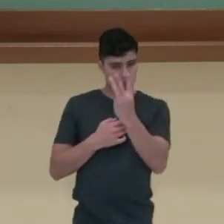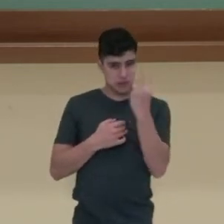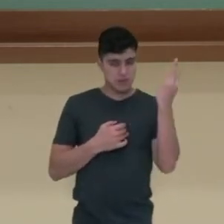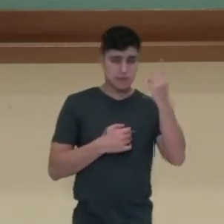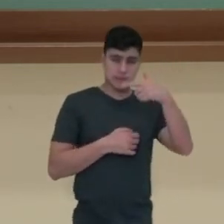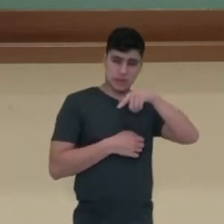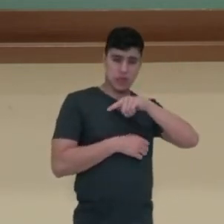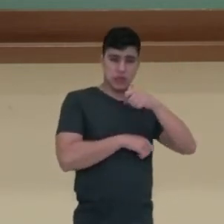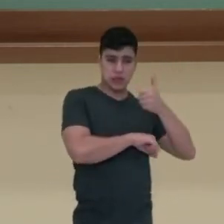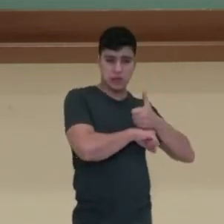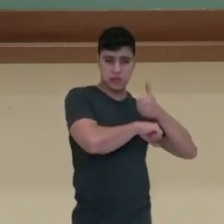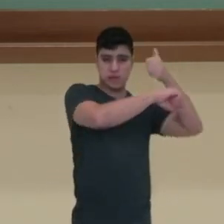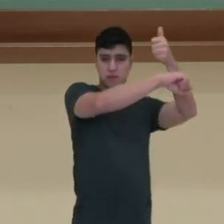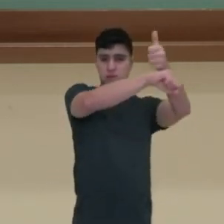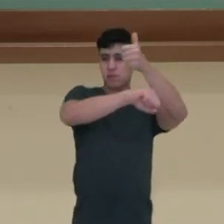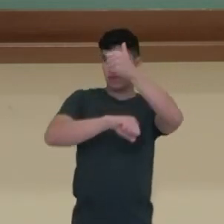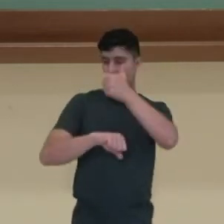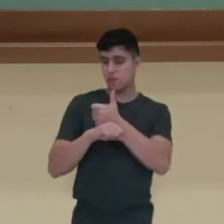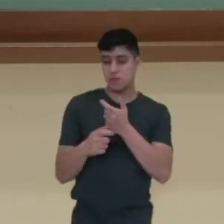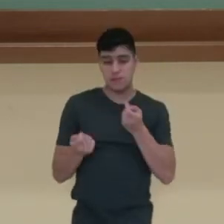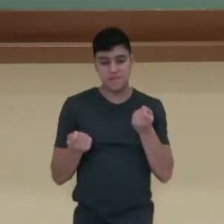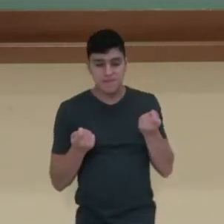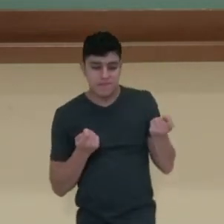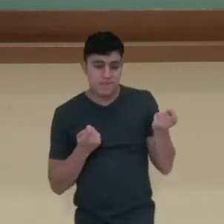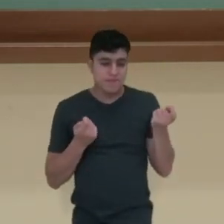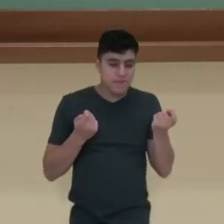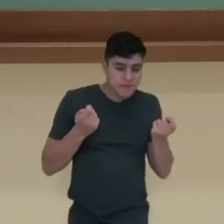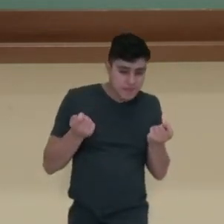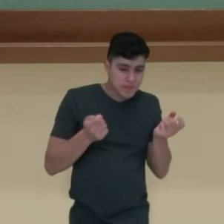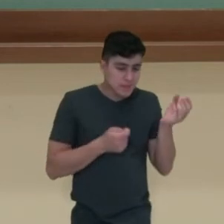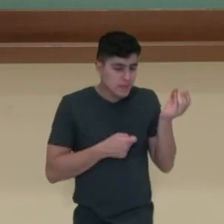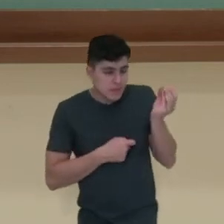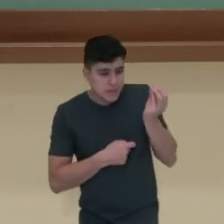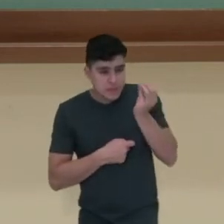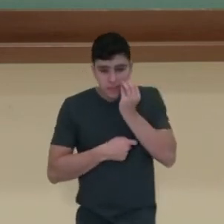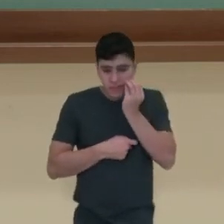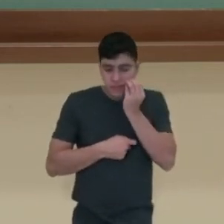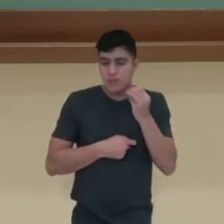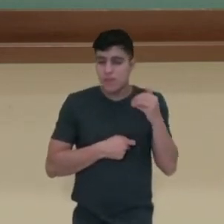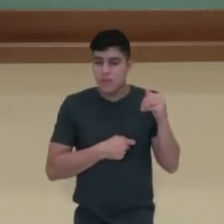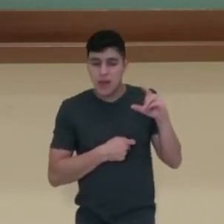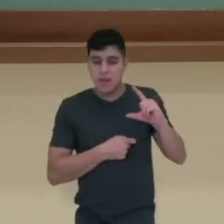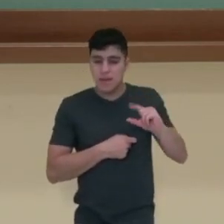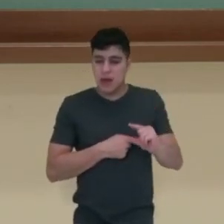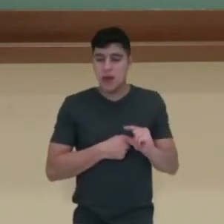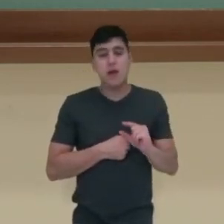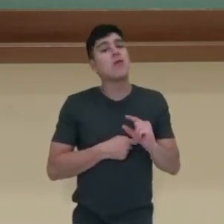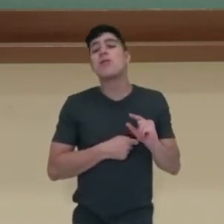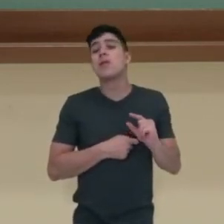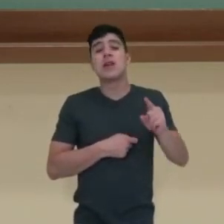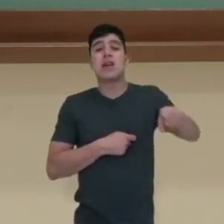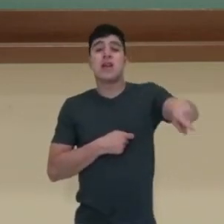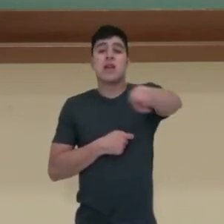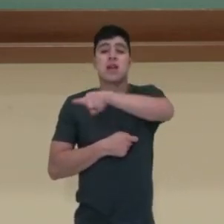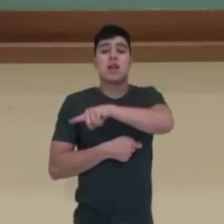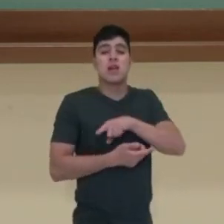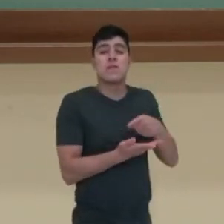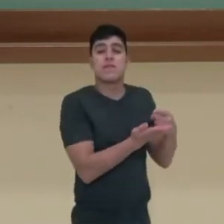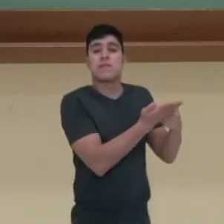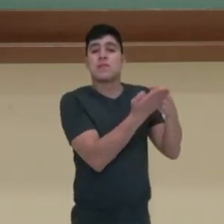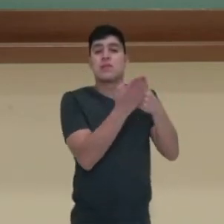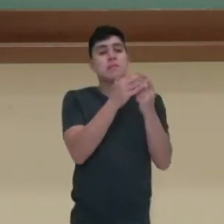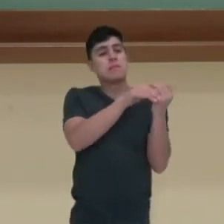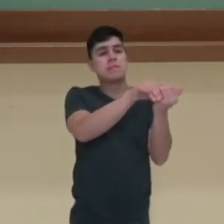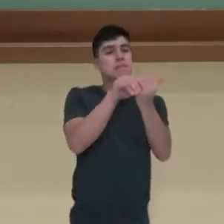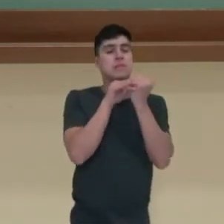donos regulariam o preço, tentando deixar mais atrativo para o consumidor, eles entram em um acordo e mantêm